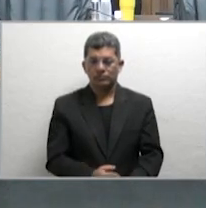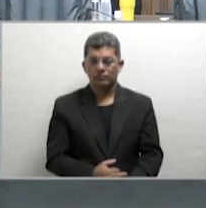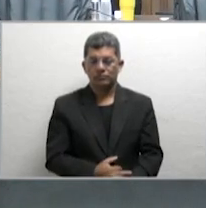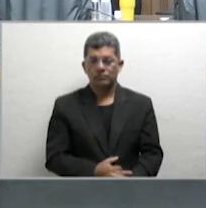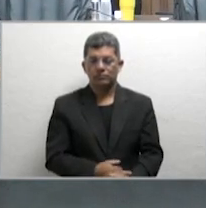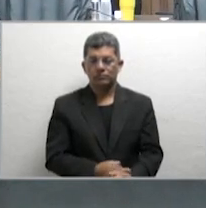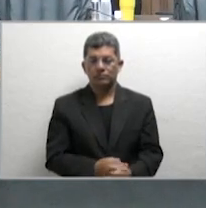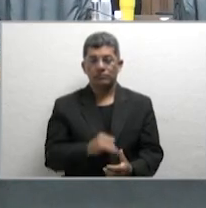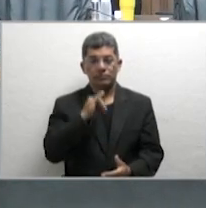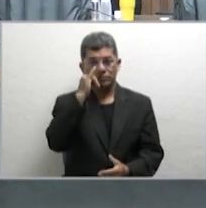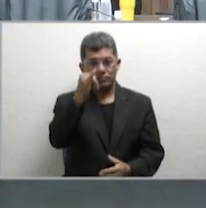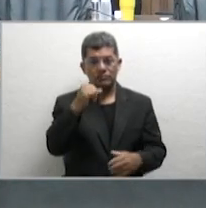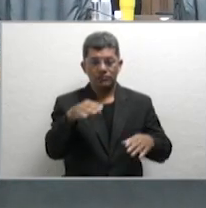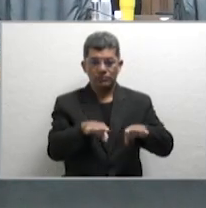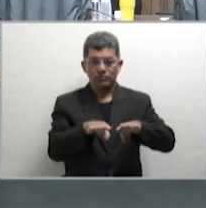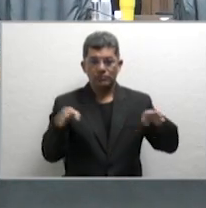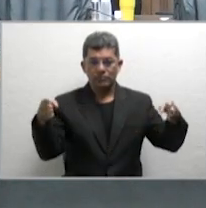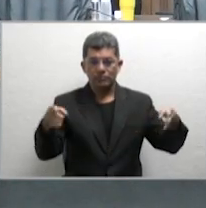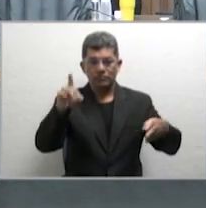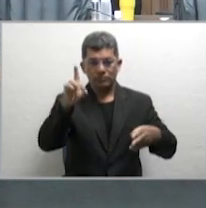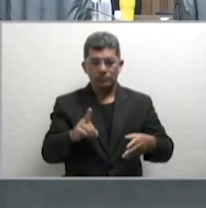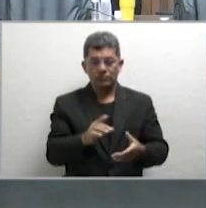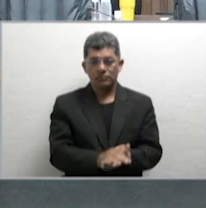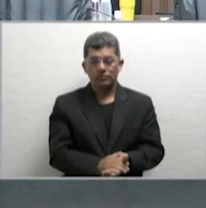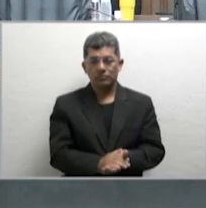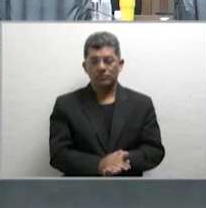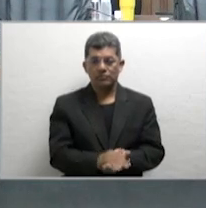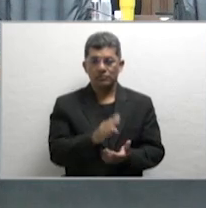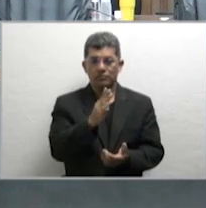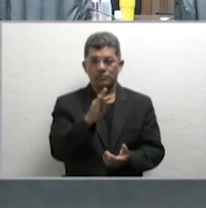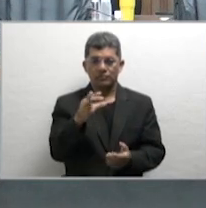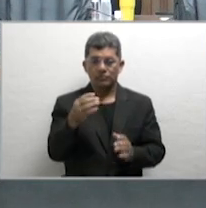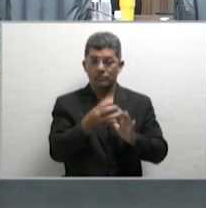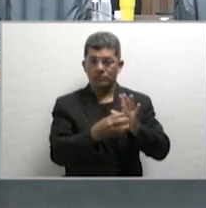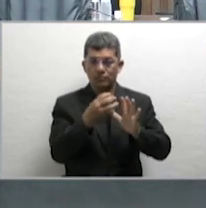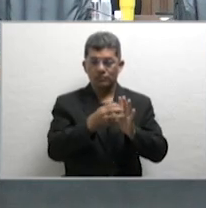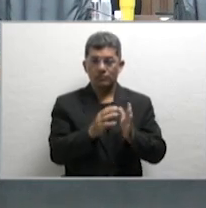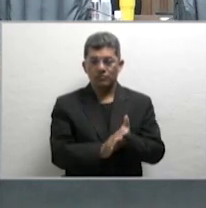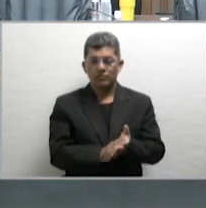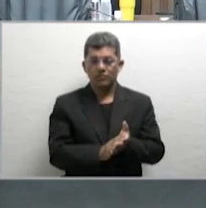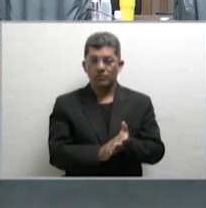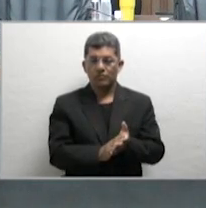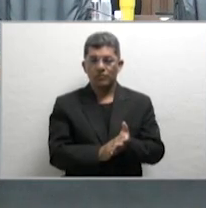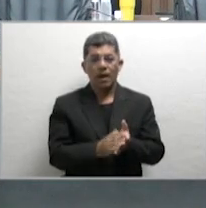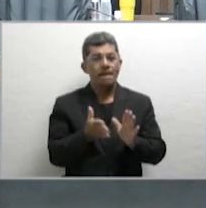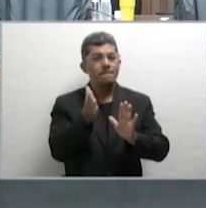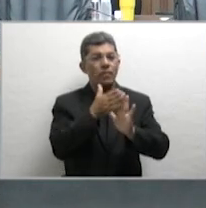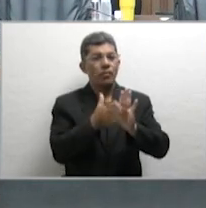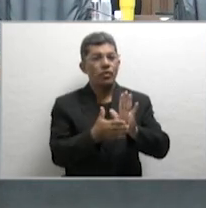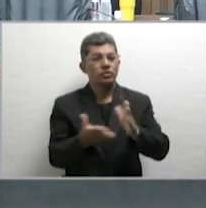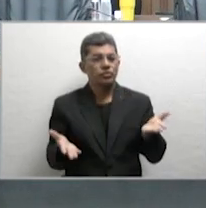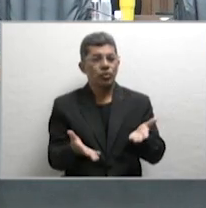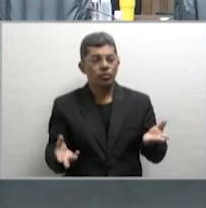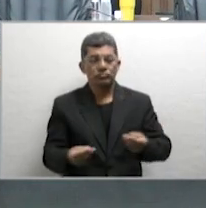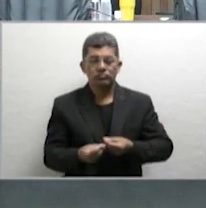Temos sobre a mesa. Dou a pauta como lida, encaminhando as propostas de hoje.